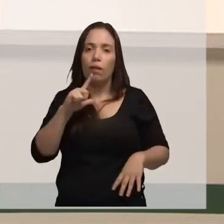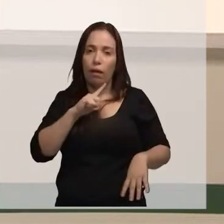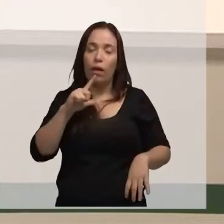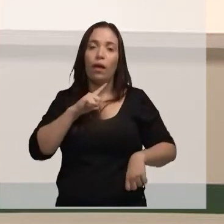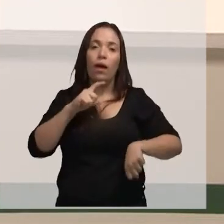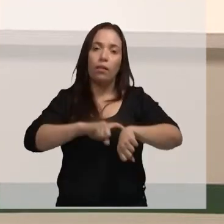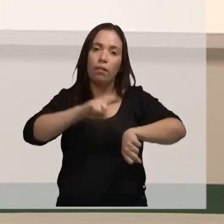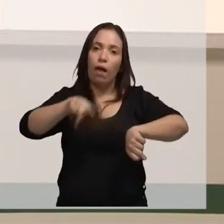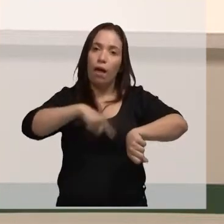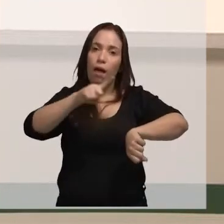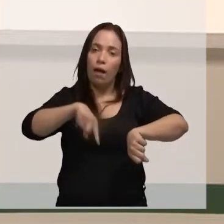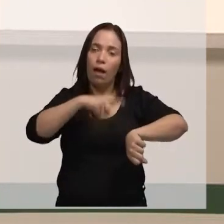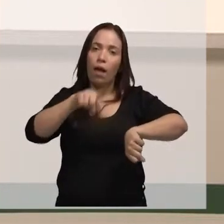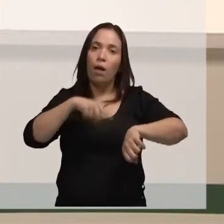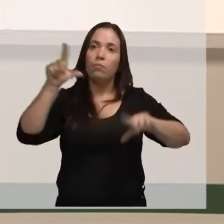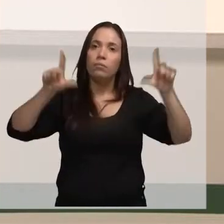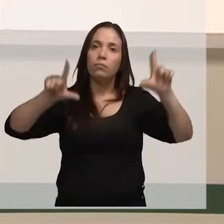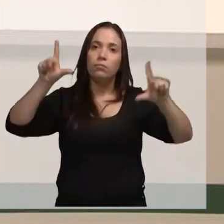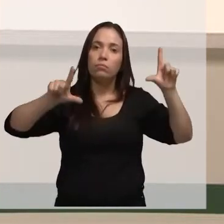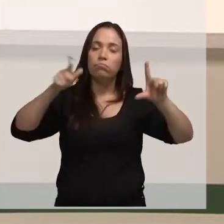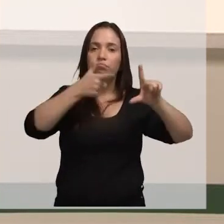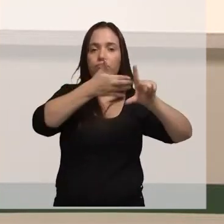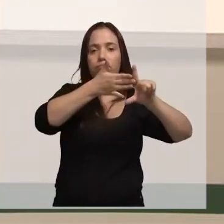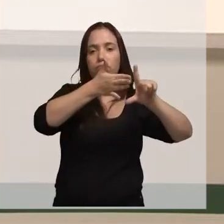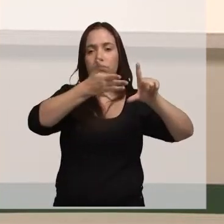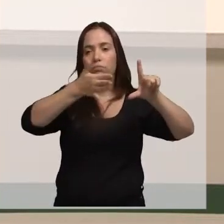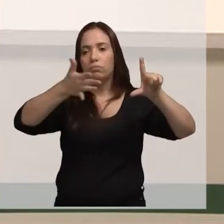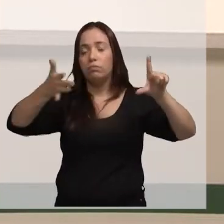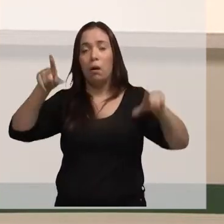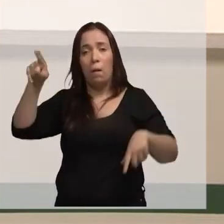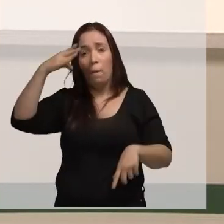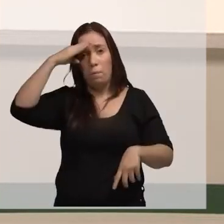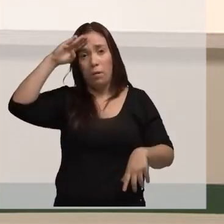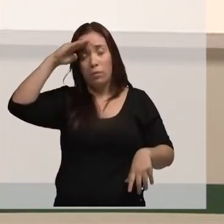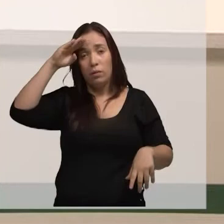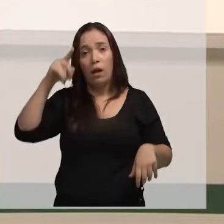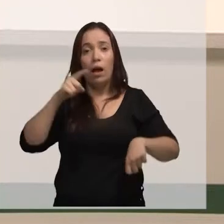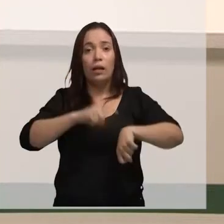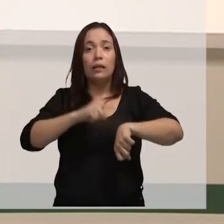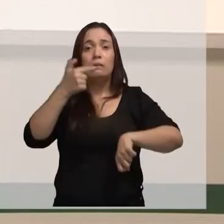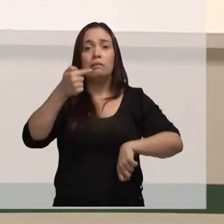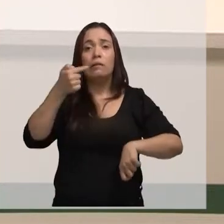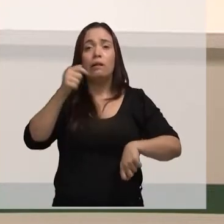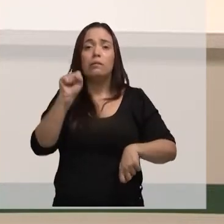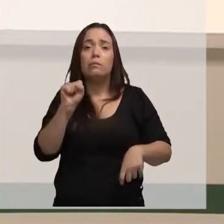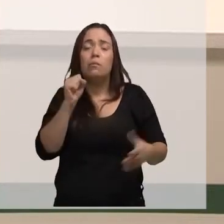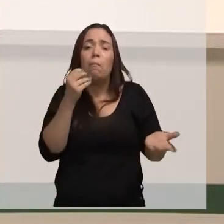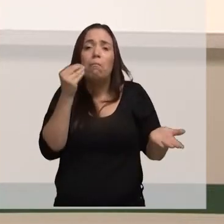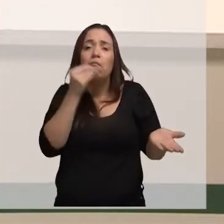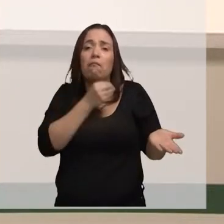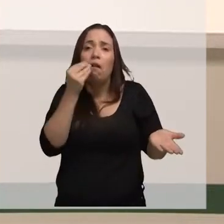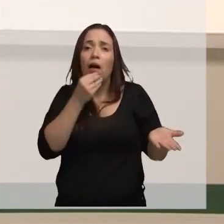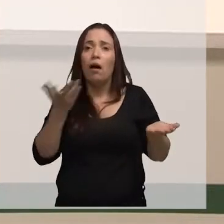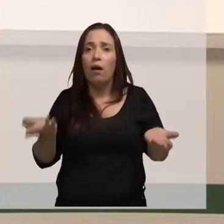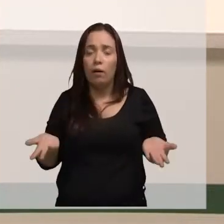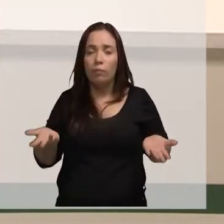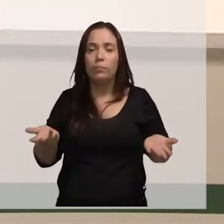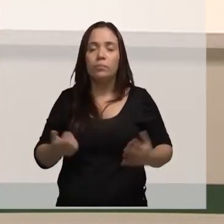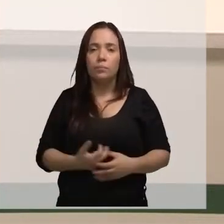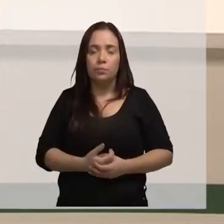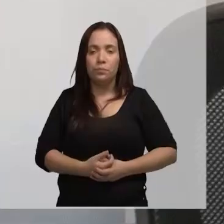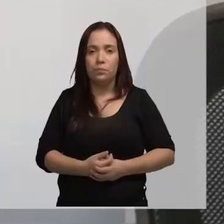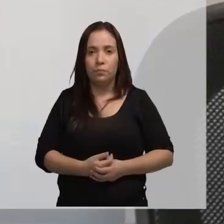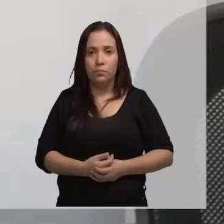porque o Bolsonaro, melhor que não tivesse nem televisão, né, Luiz? Porque só tem 7 segundos. Mas é interessante, um dos